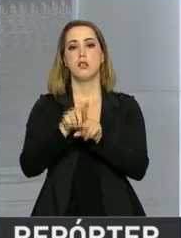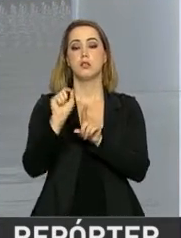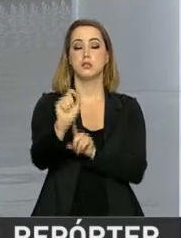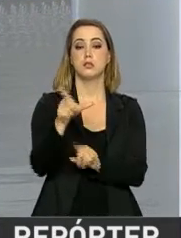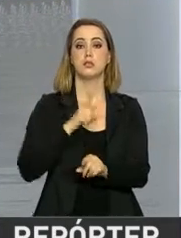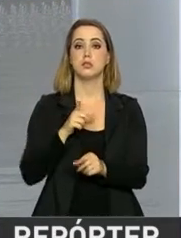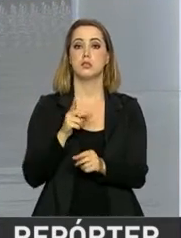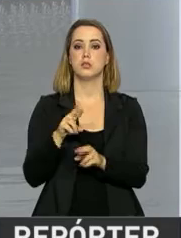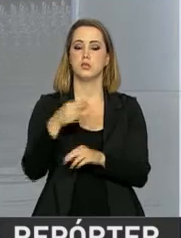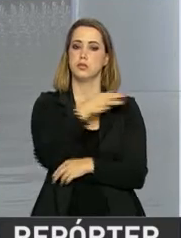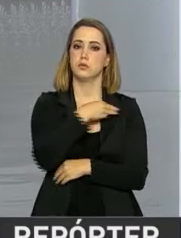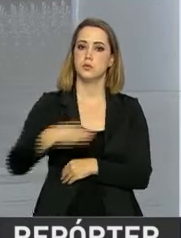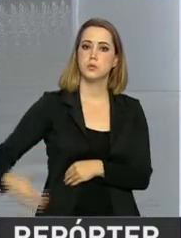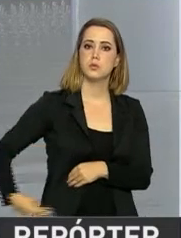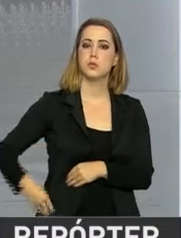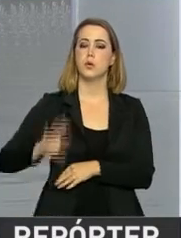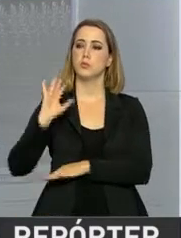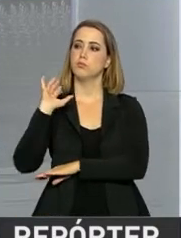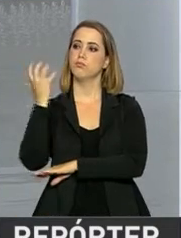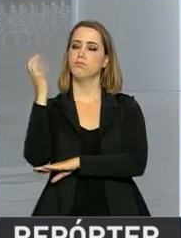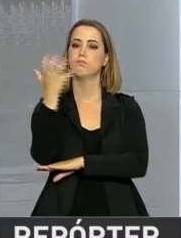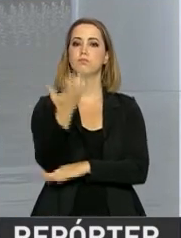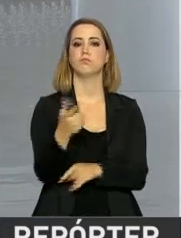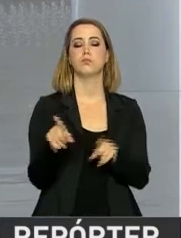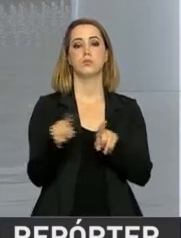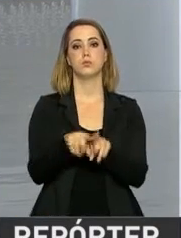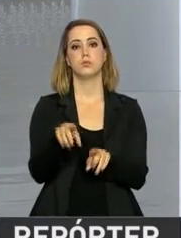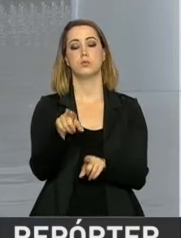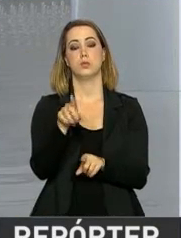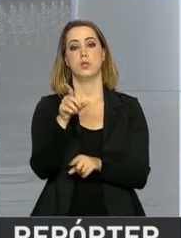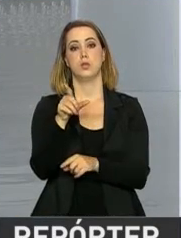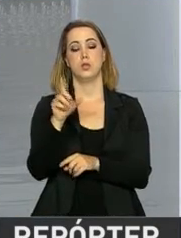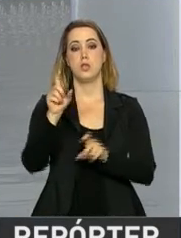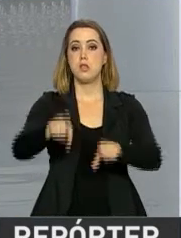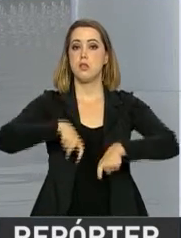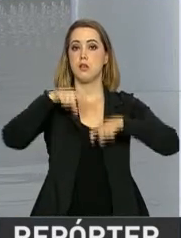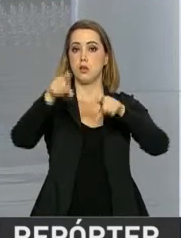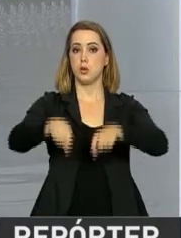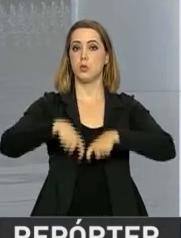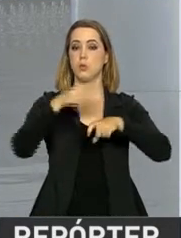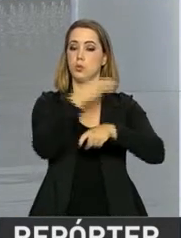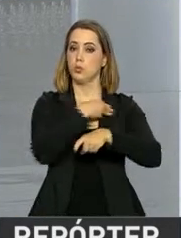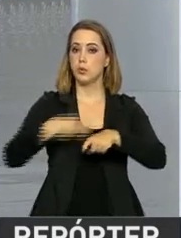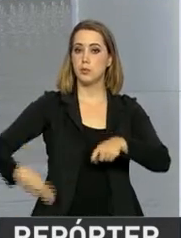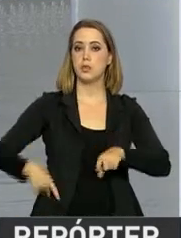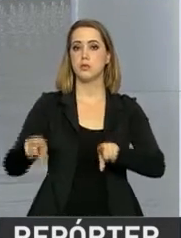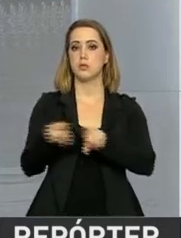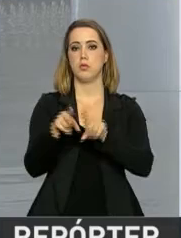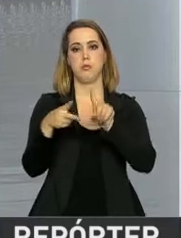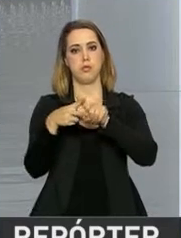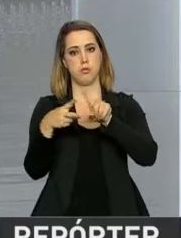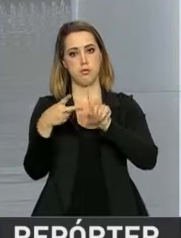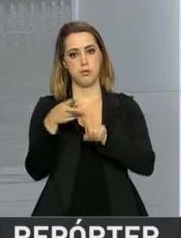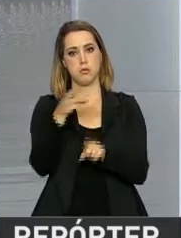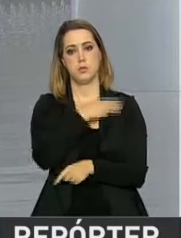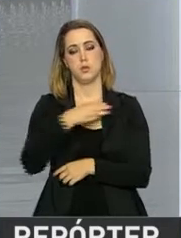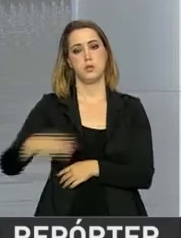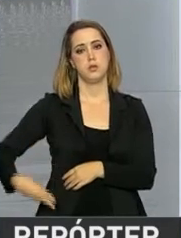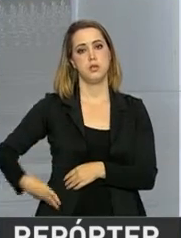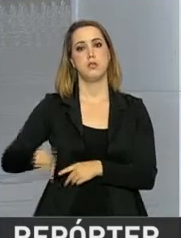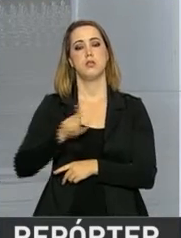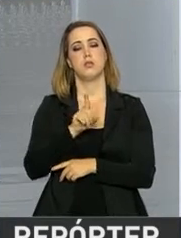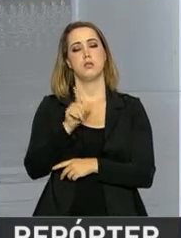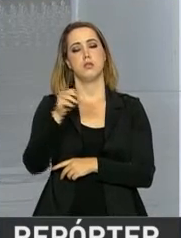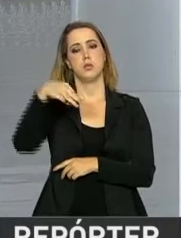dos ministros do meio ambiente josé sarney filho e da agricultura abastecimento e pecuária blairo maggi o ministro sarney